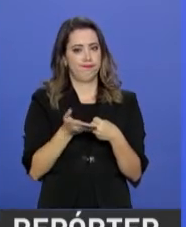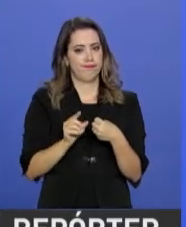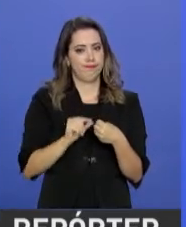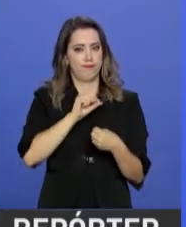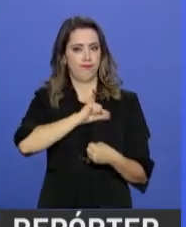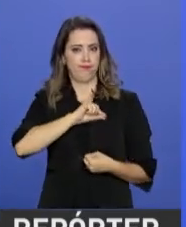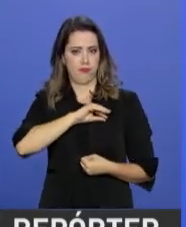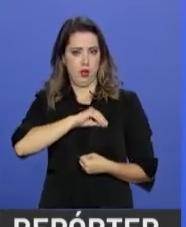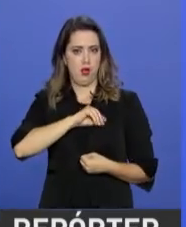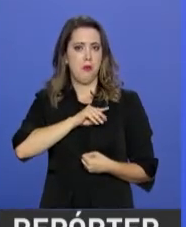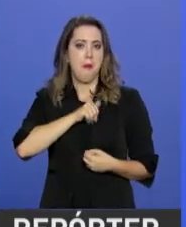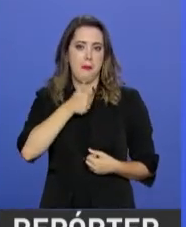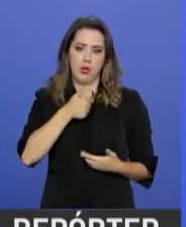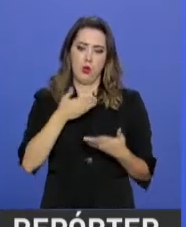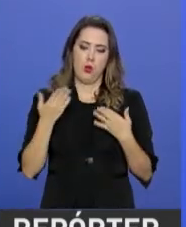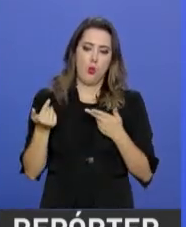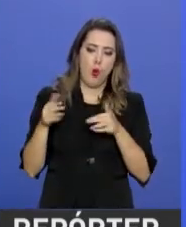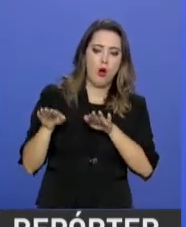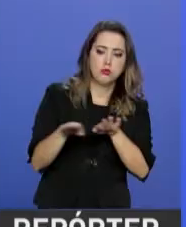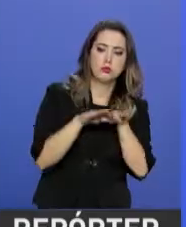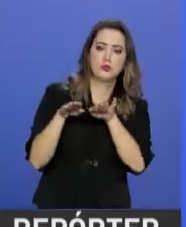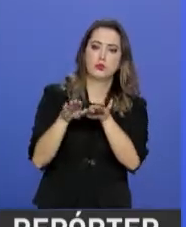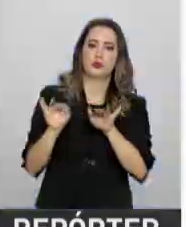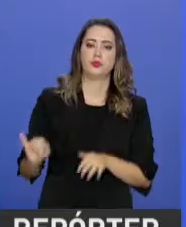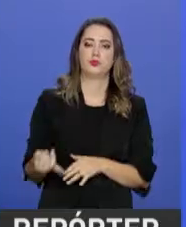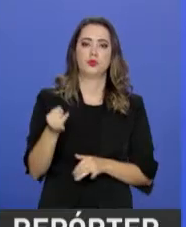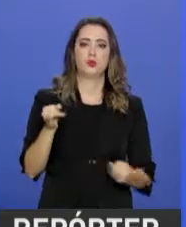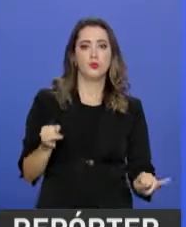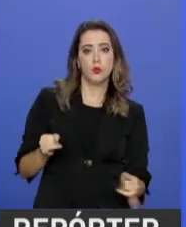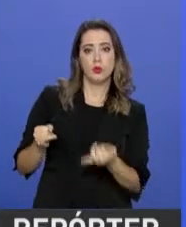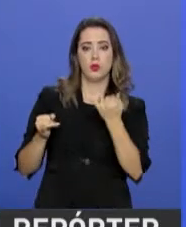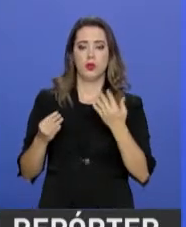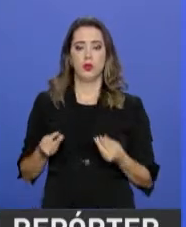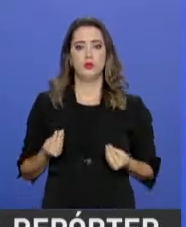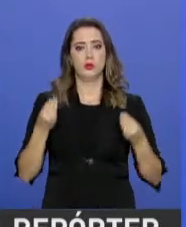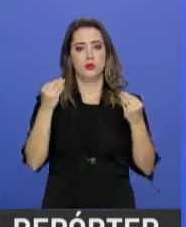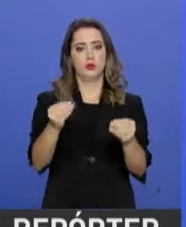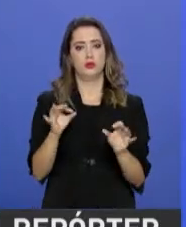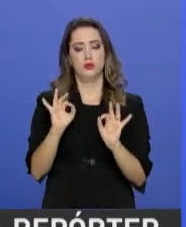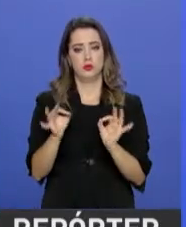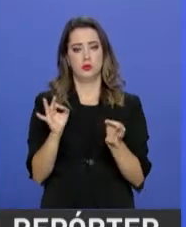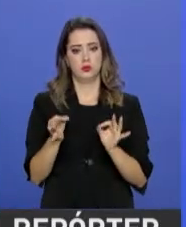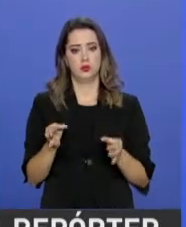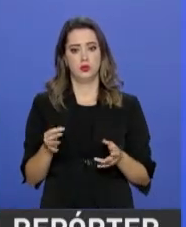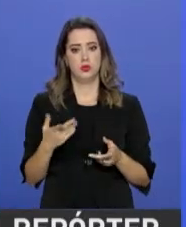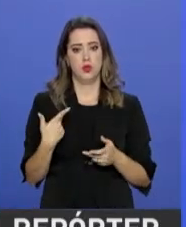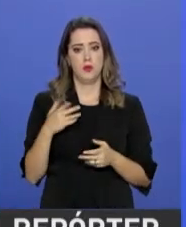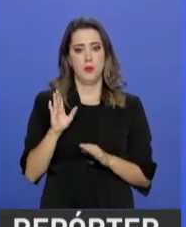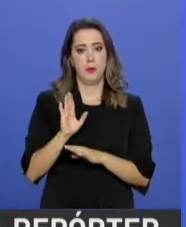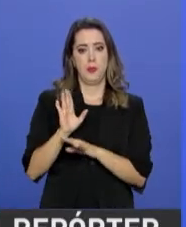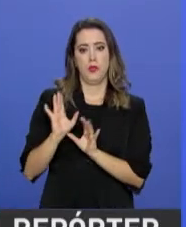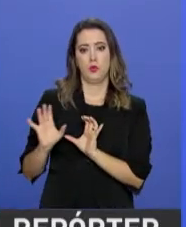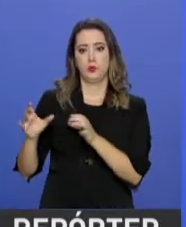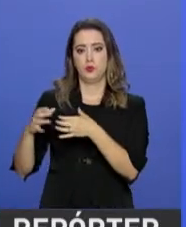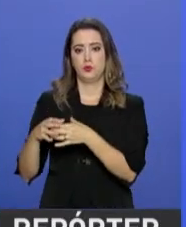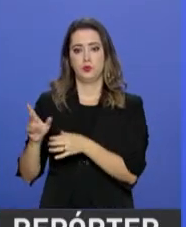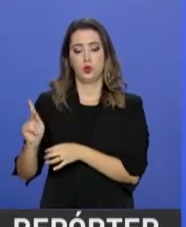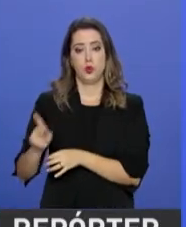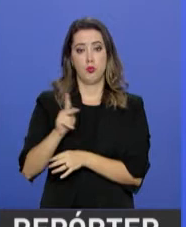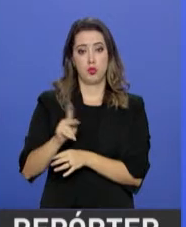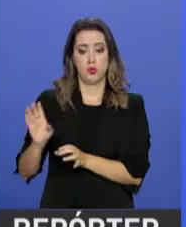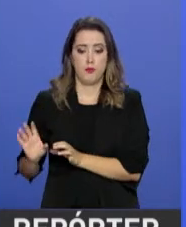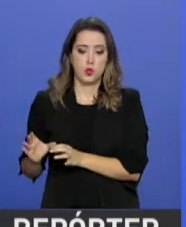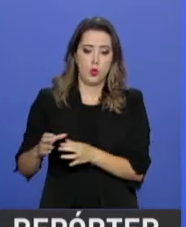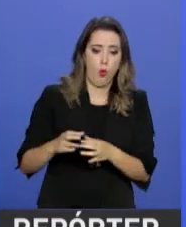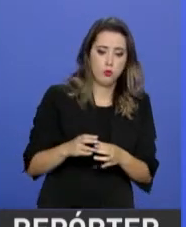e isso produz igualdade de oportunidade agregando a figura do assistente de alfabetização que vai